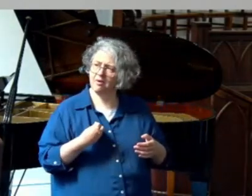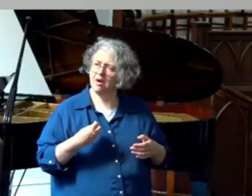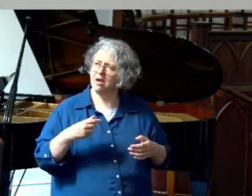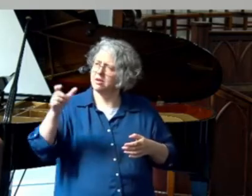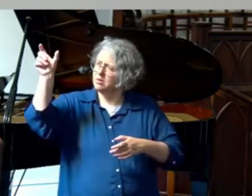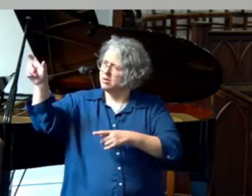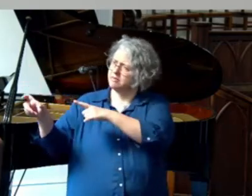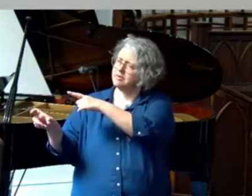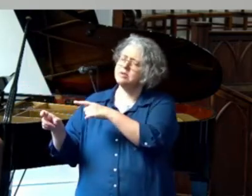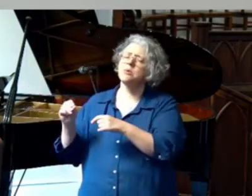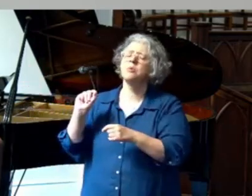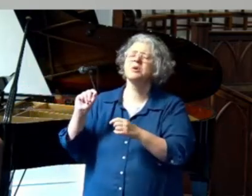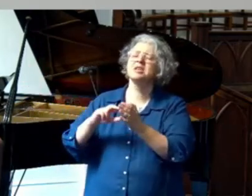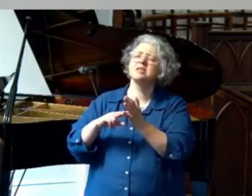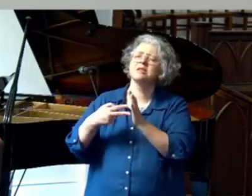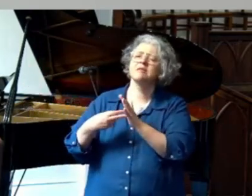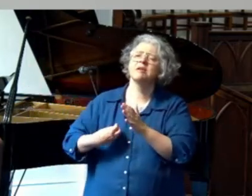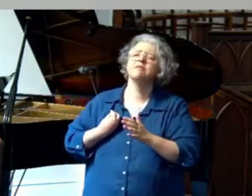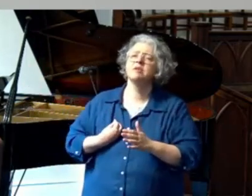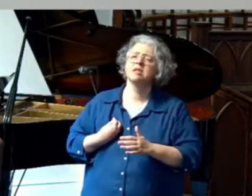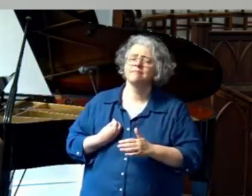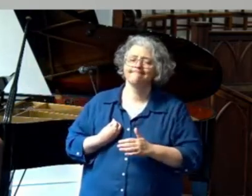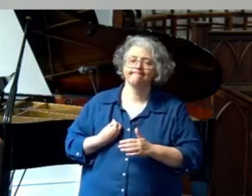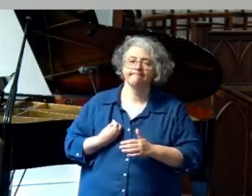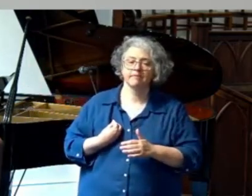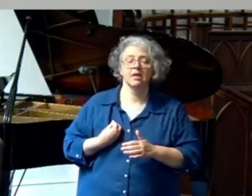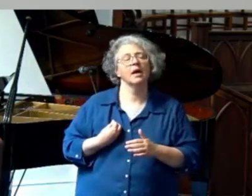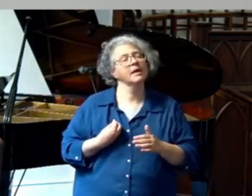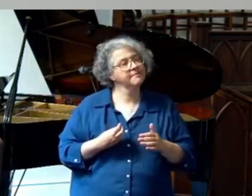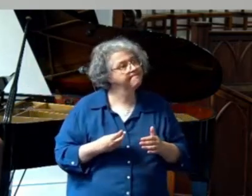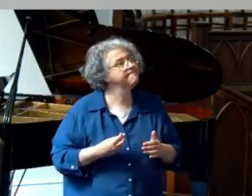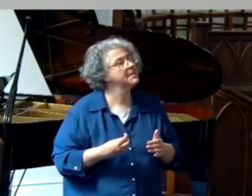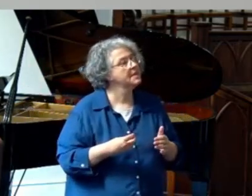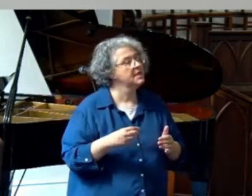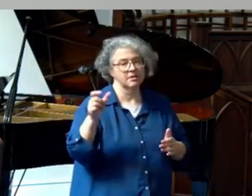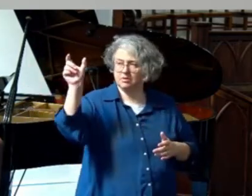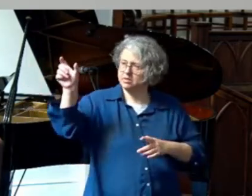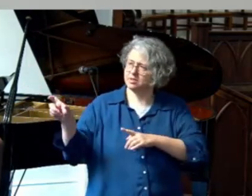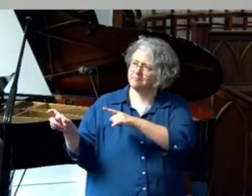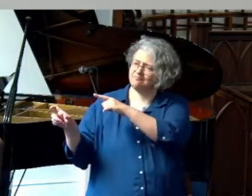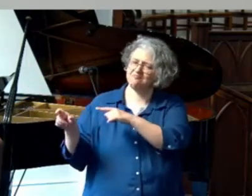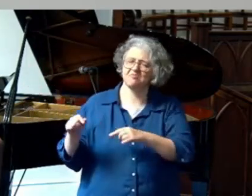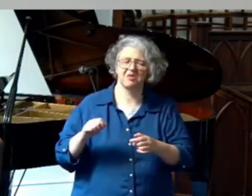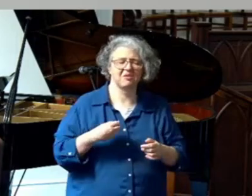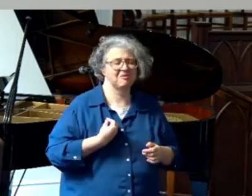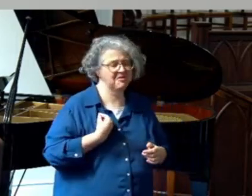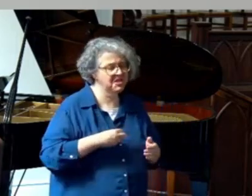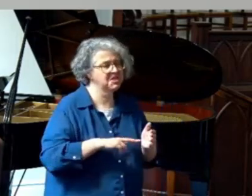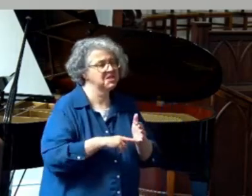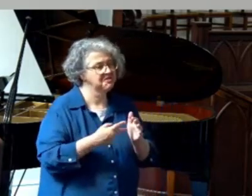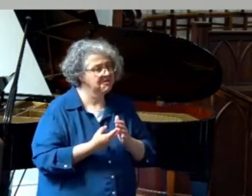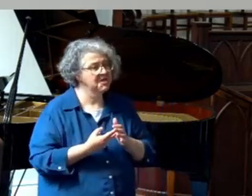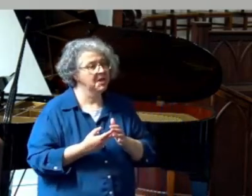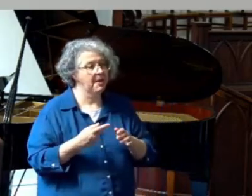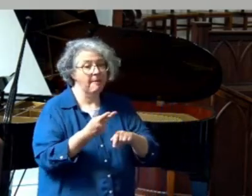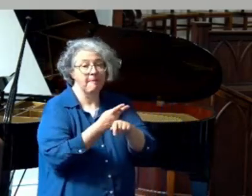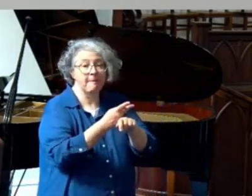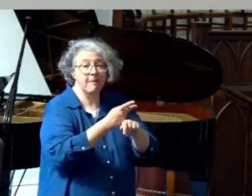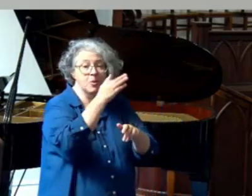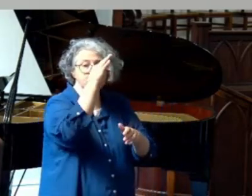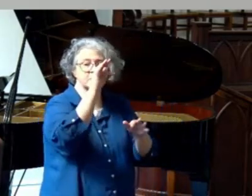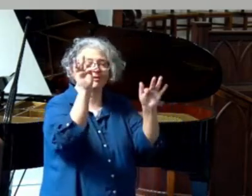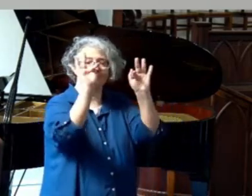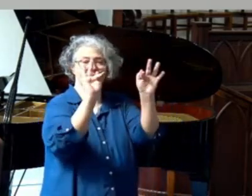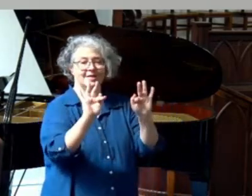como um processo pela busca da felicidade. E claro, ele tem muitas obras, há muitas obras sobre